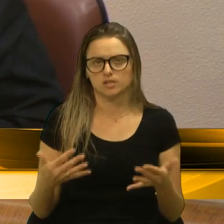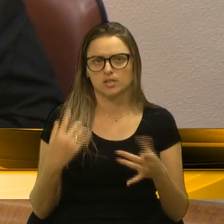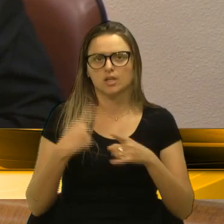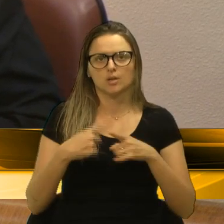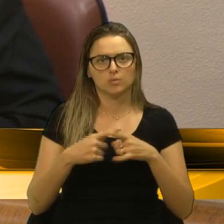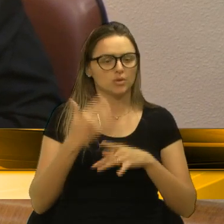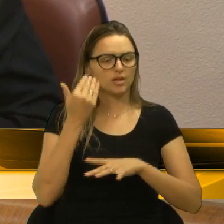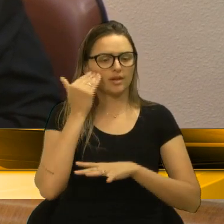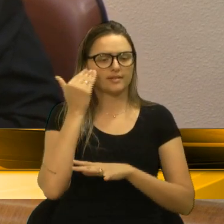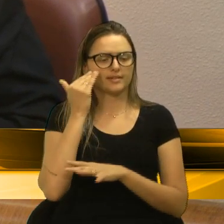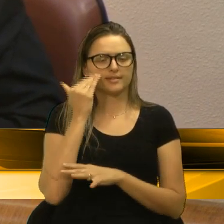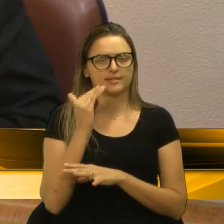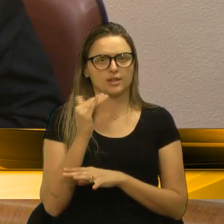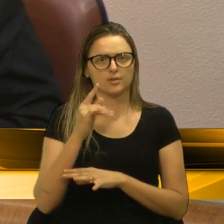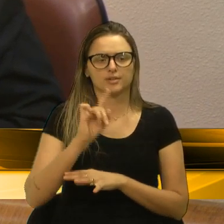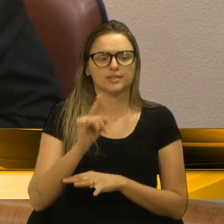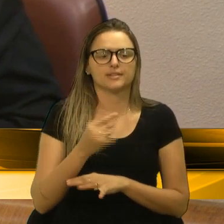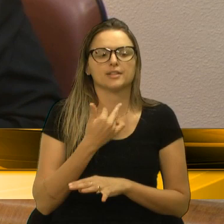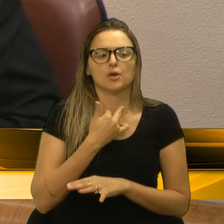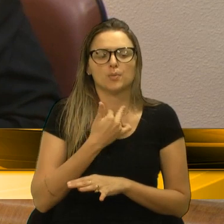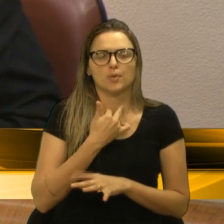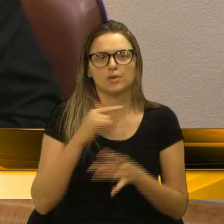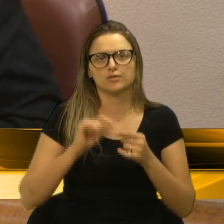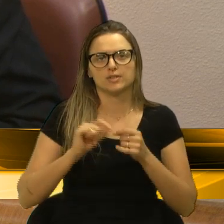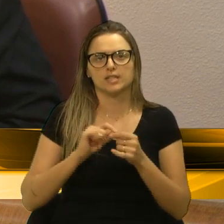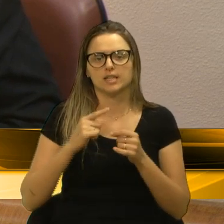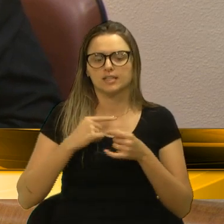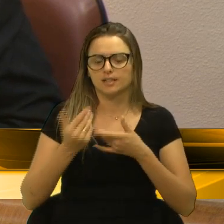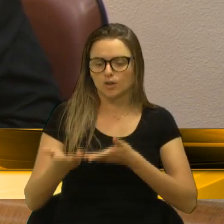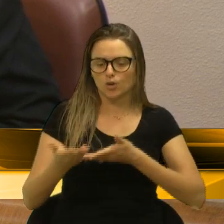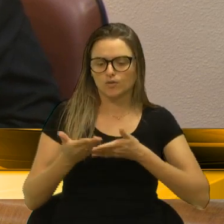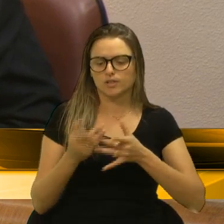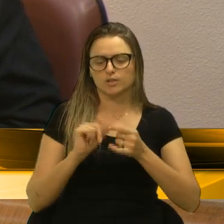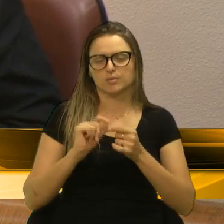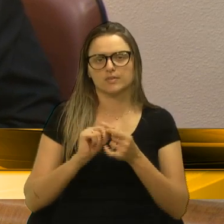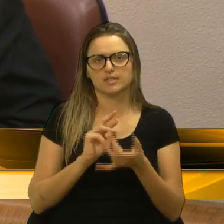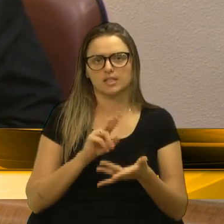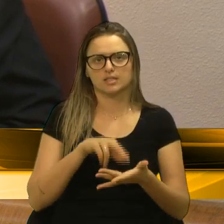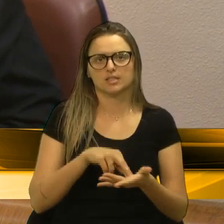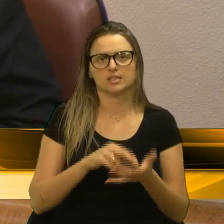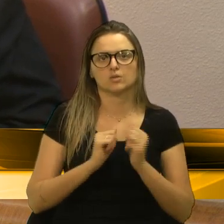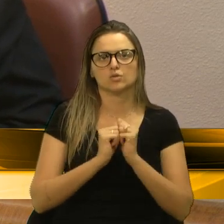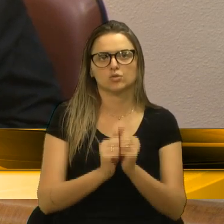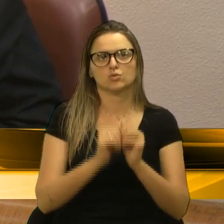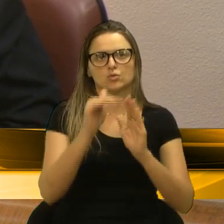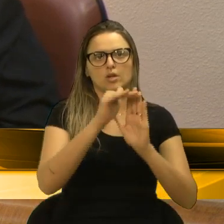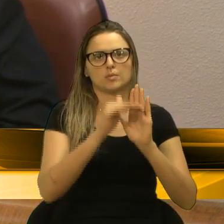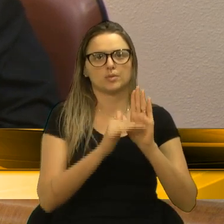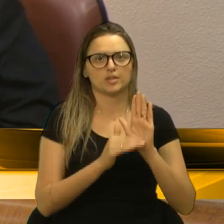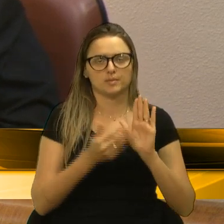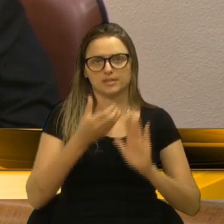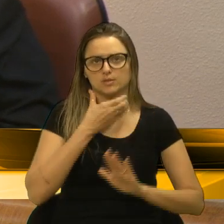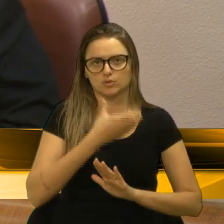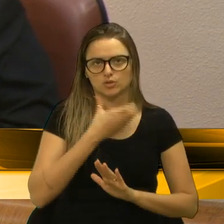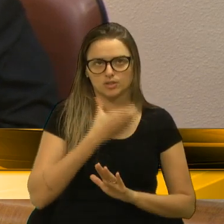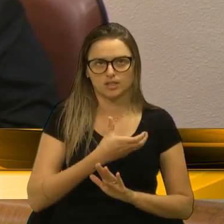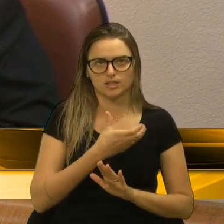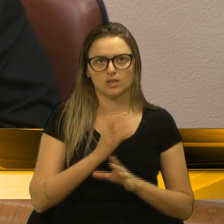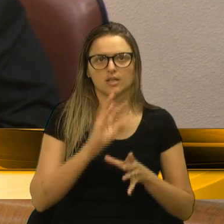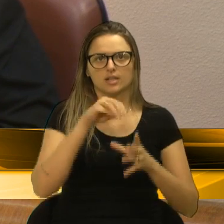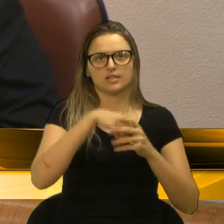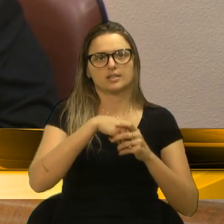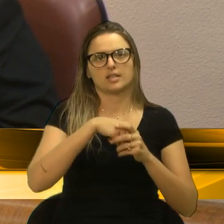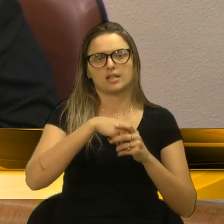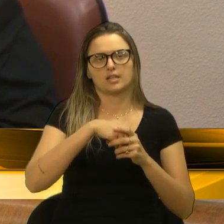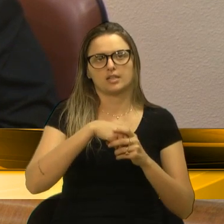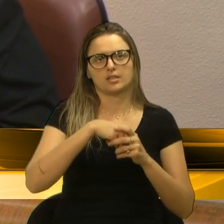entendeu que não seria possível e afirmou ter sido convidado para realizá-lo com a programação de Natal no Largo da Prefeitura, o que